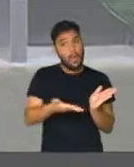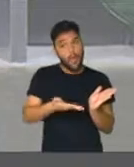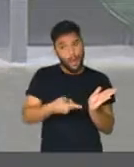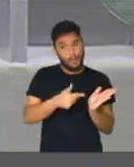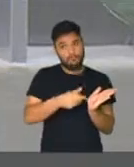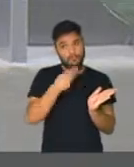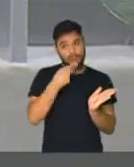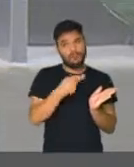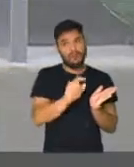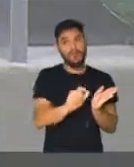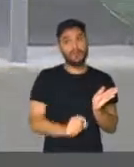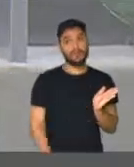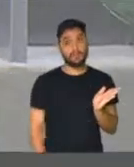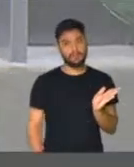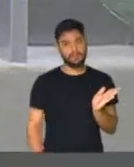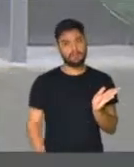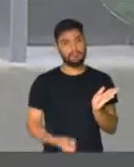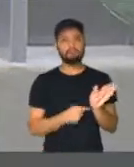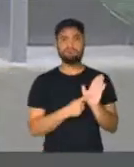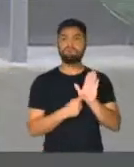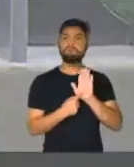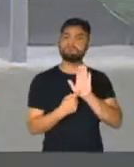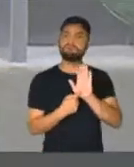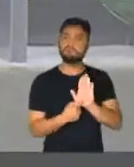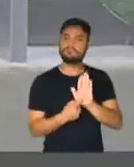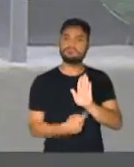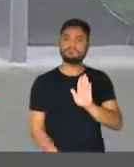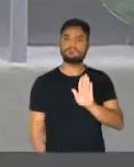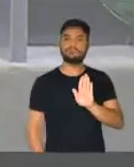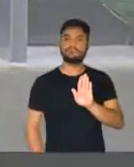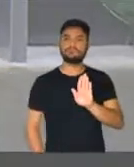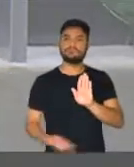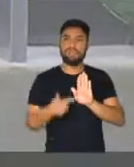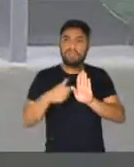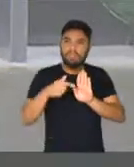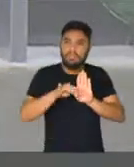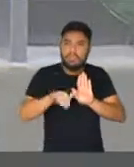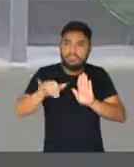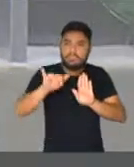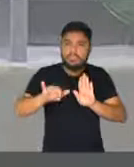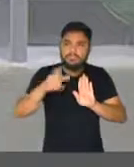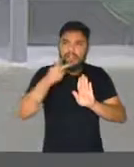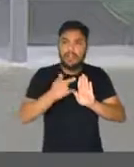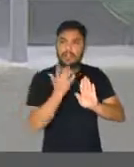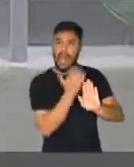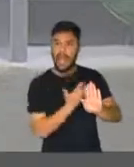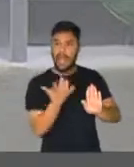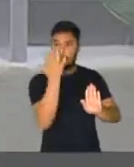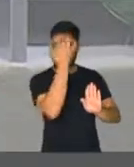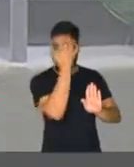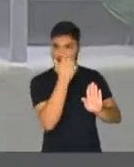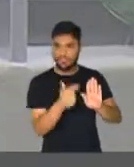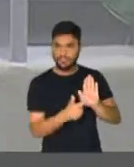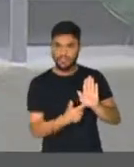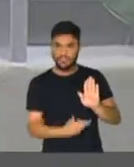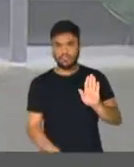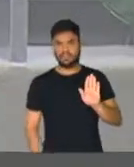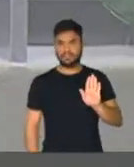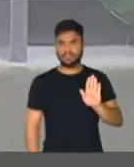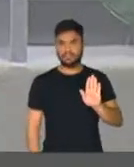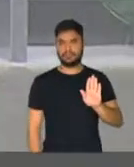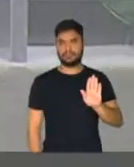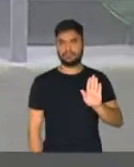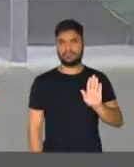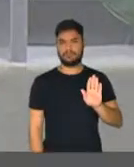hoje, estampam a notícia de que Fernando Haddad